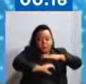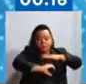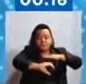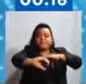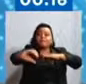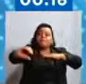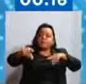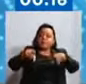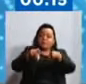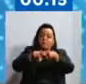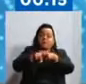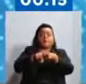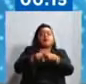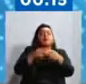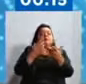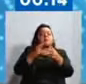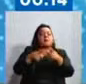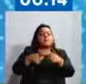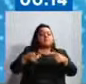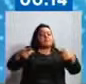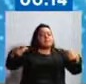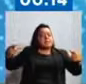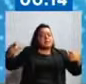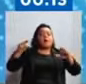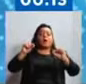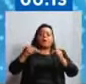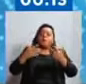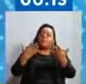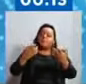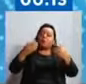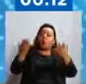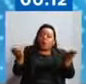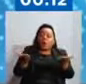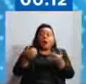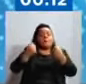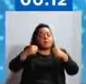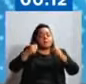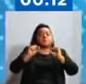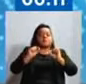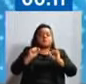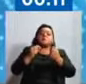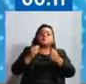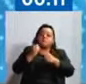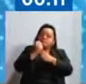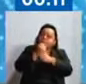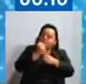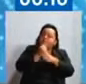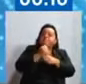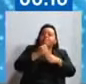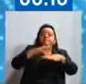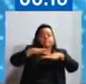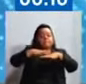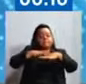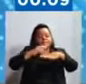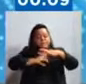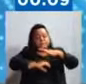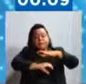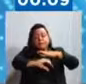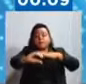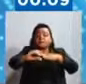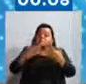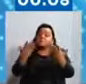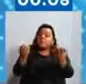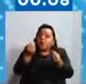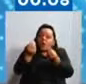têm que ser também redimensionadas. Hoje, precisamos construir também galerias. Agora, para isso, vou contar com recursos